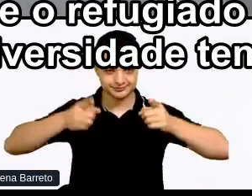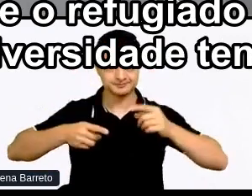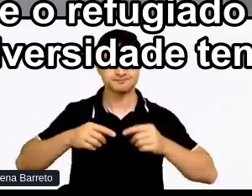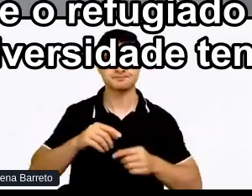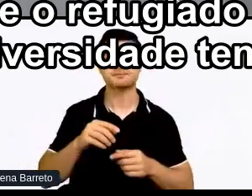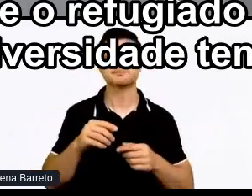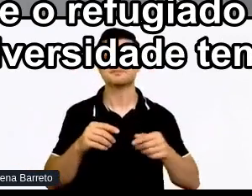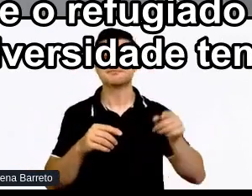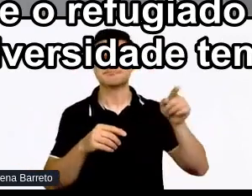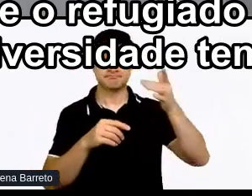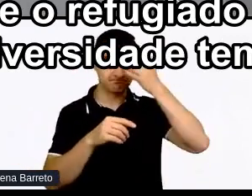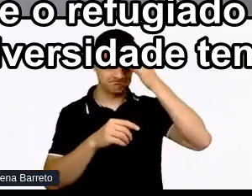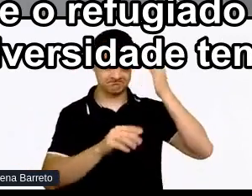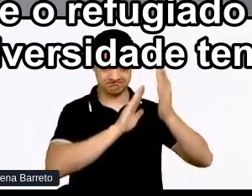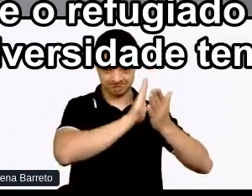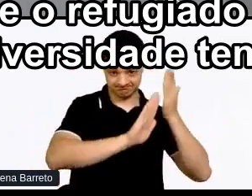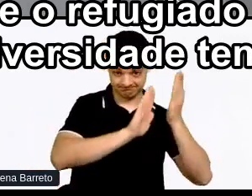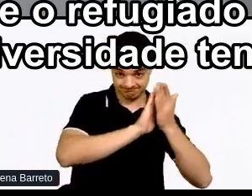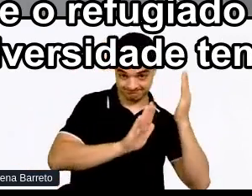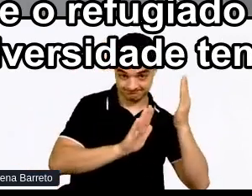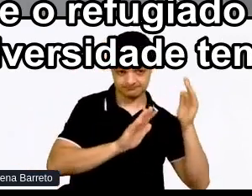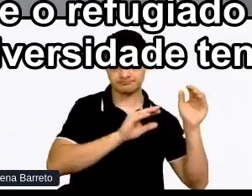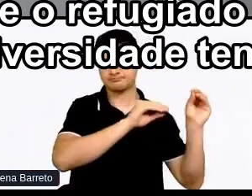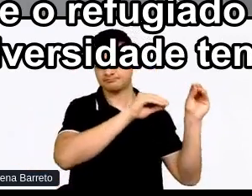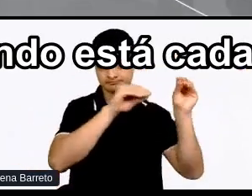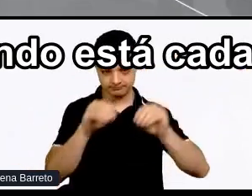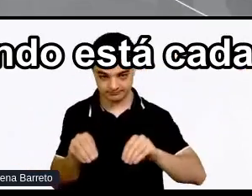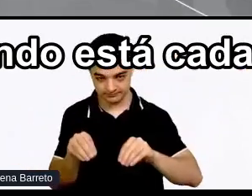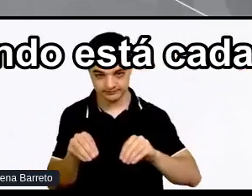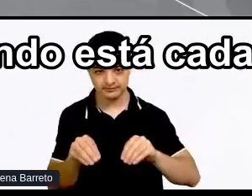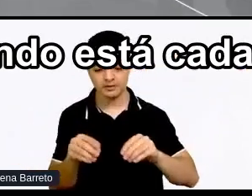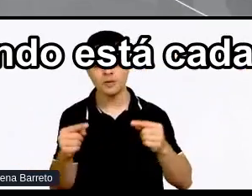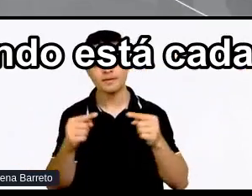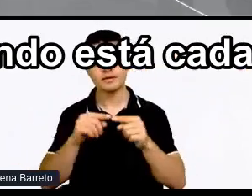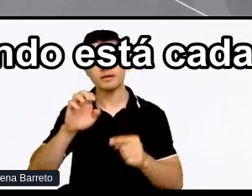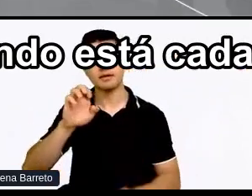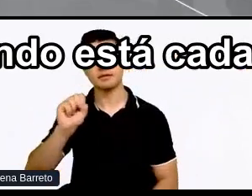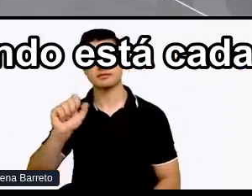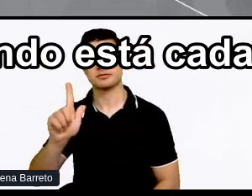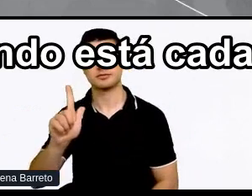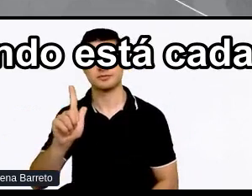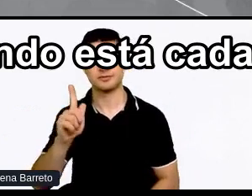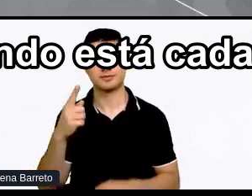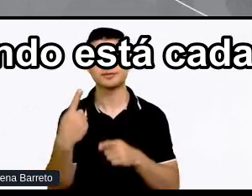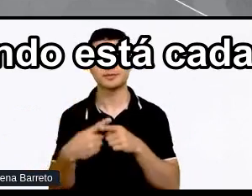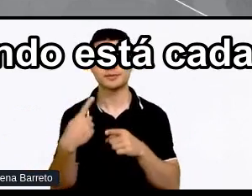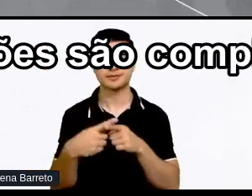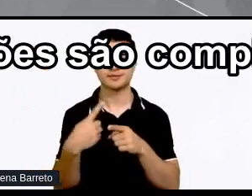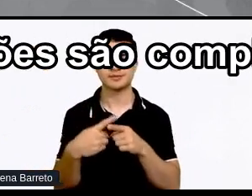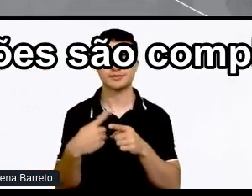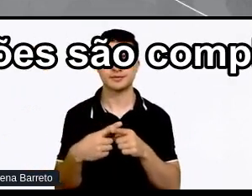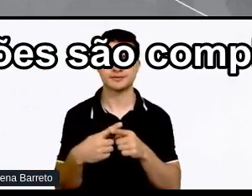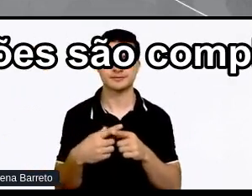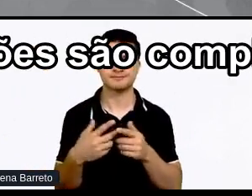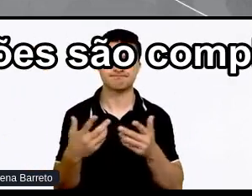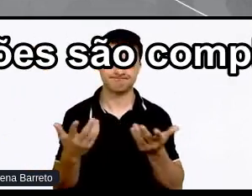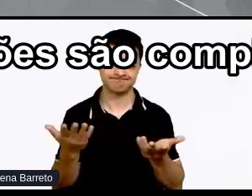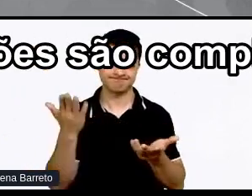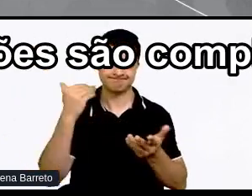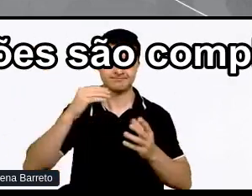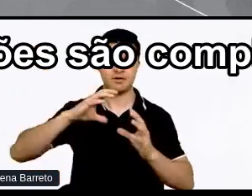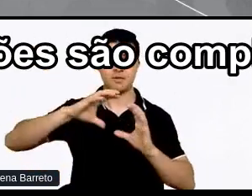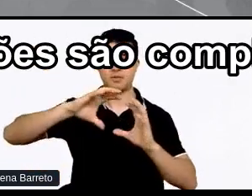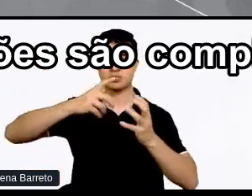refugiado, né, e o que essa causa da diversidade tem a ver com o ESG? O mundo está cada vez mais complexo e